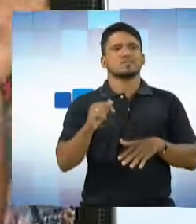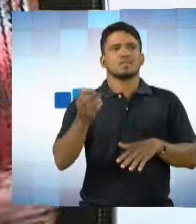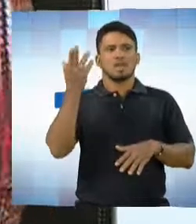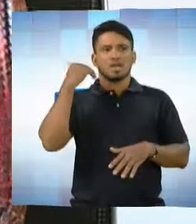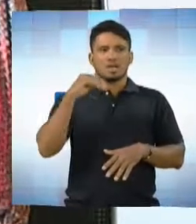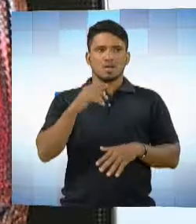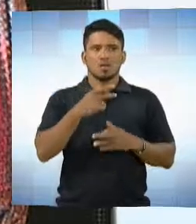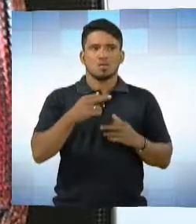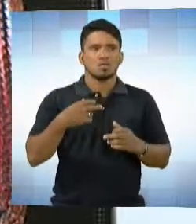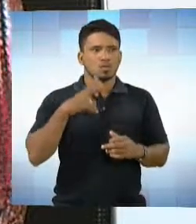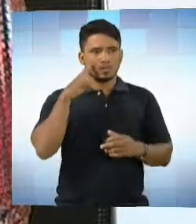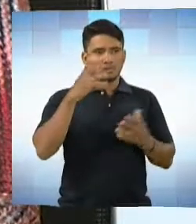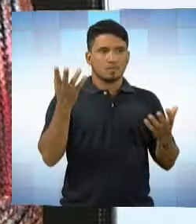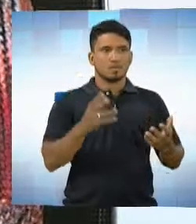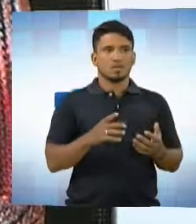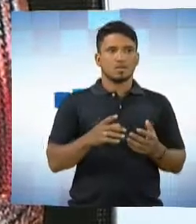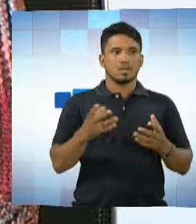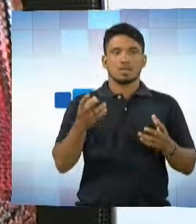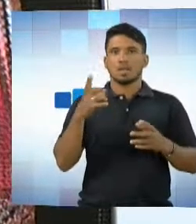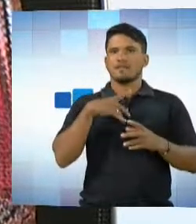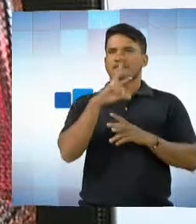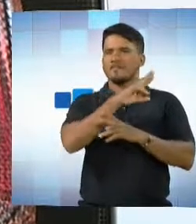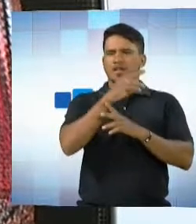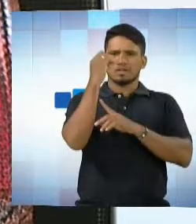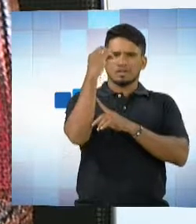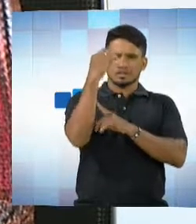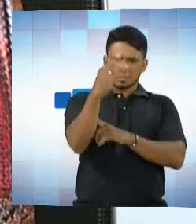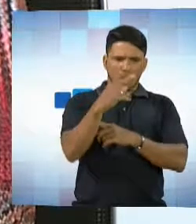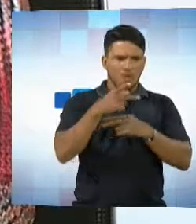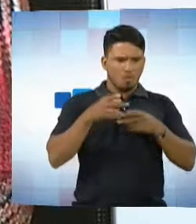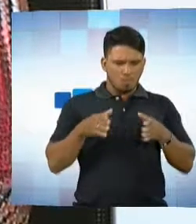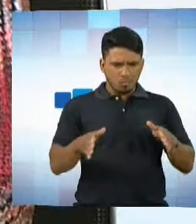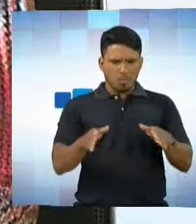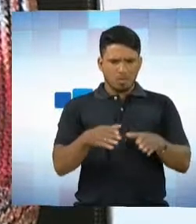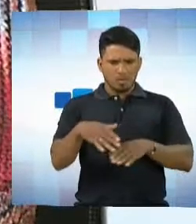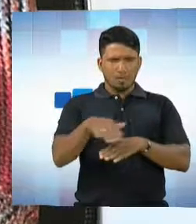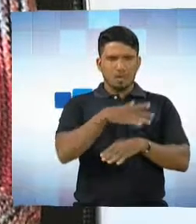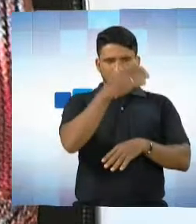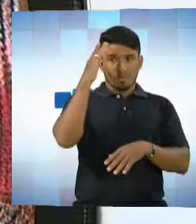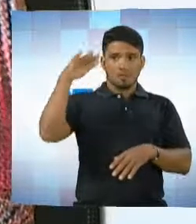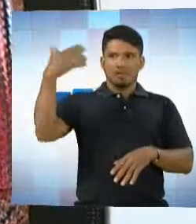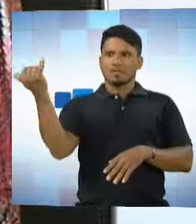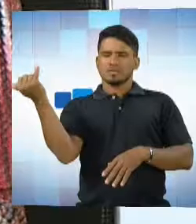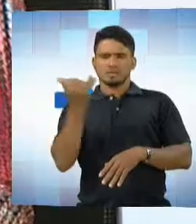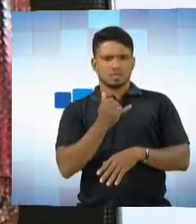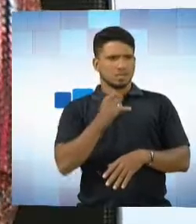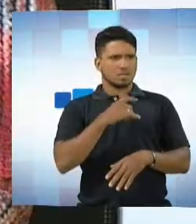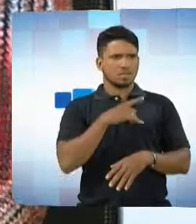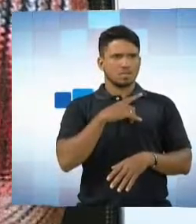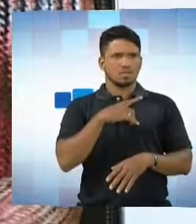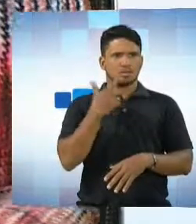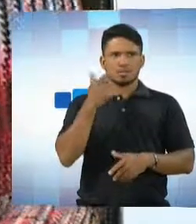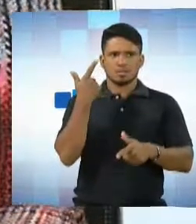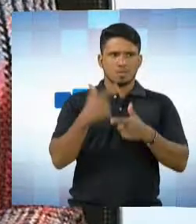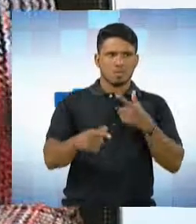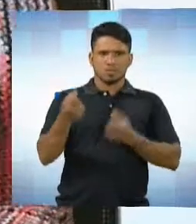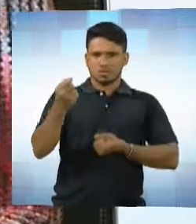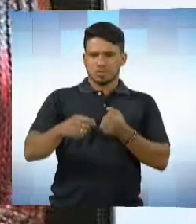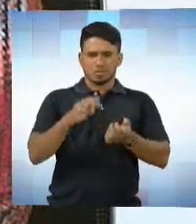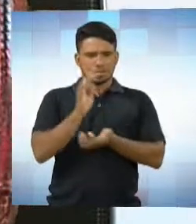Antigamente, uma coisa que eu não via muito, hoje eu já vejo, está muito sinalizada, muito bem Sim. sinalizada. Já ouvi pessoas de fora dizendo que não tem nem problema de